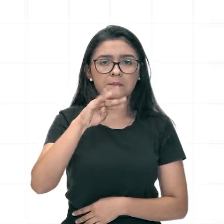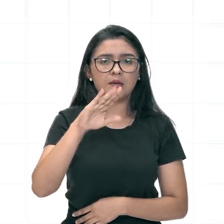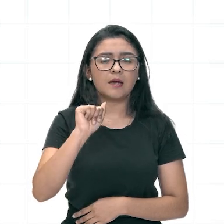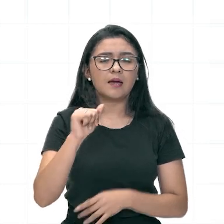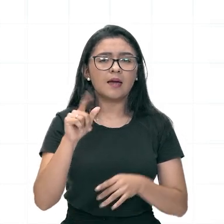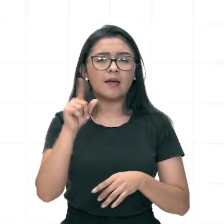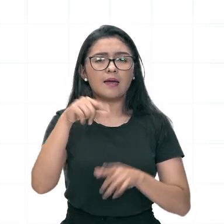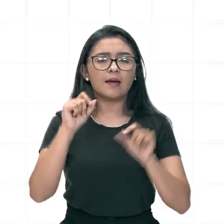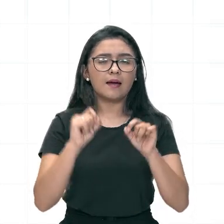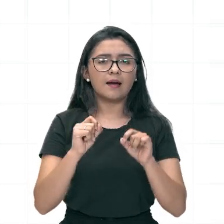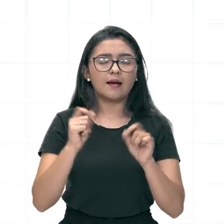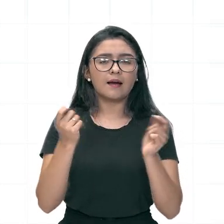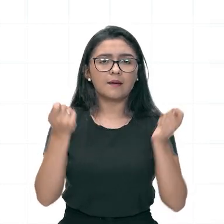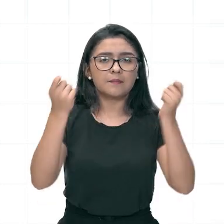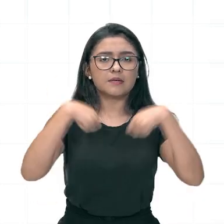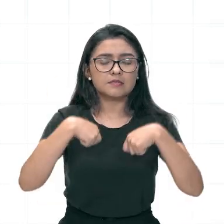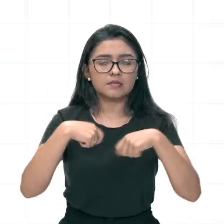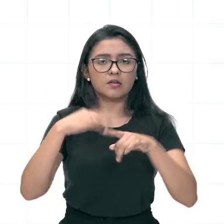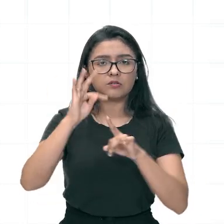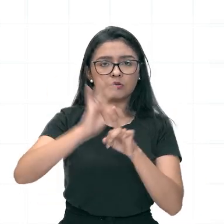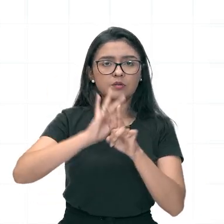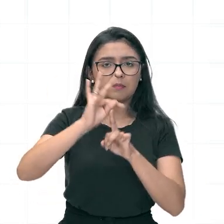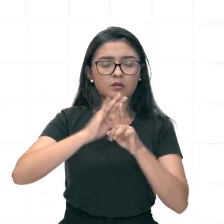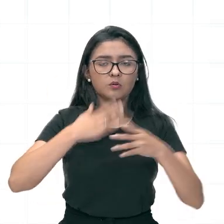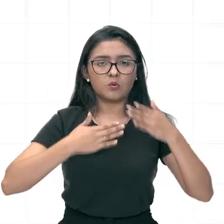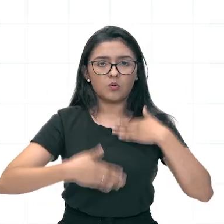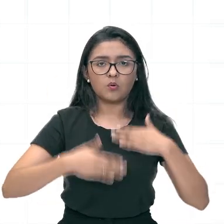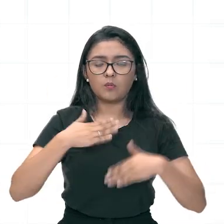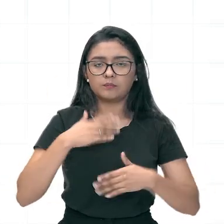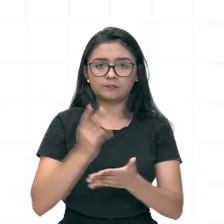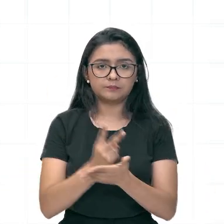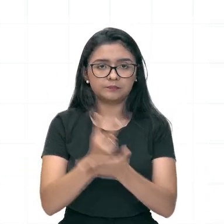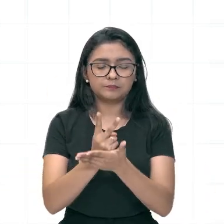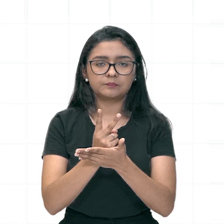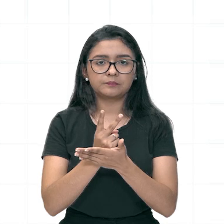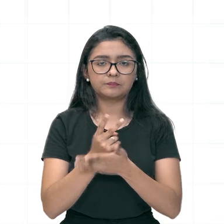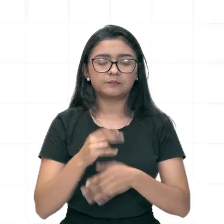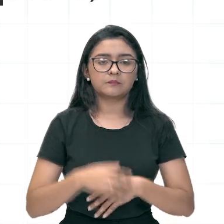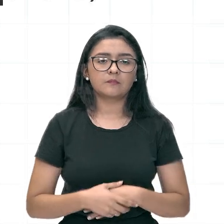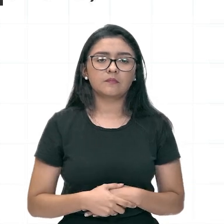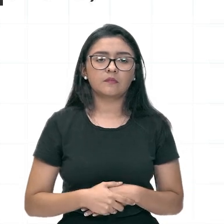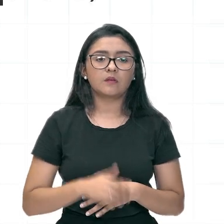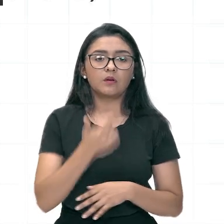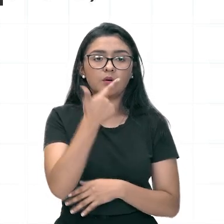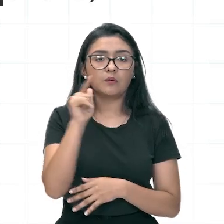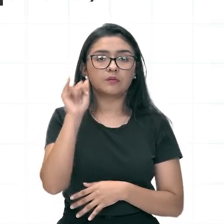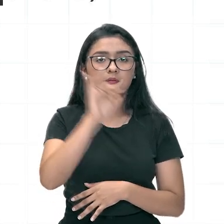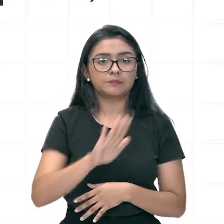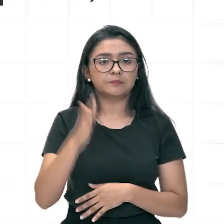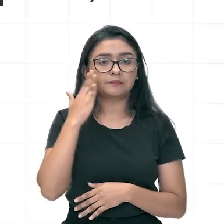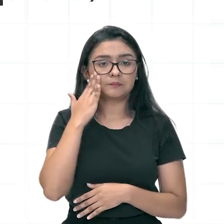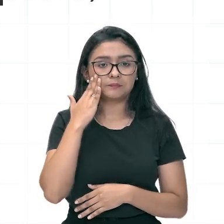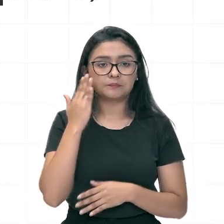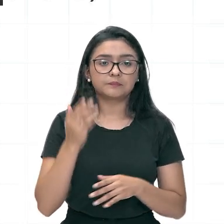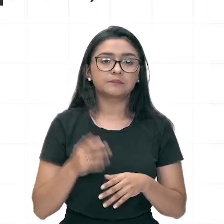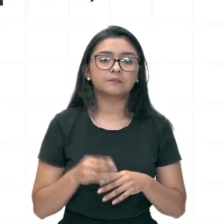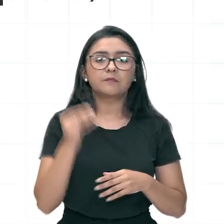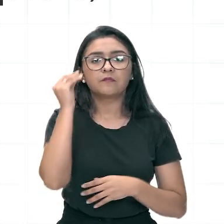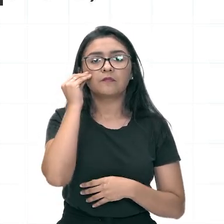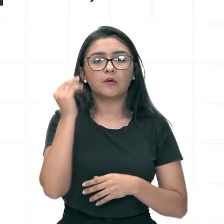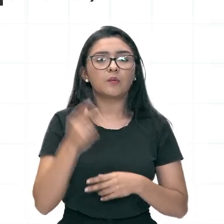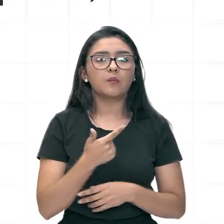eles têm de manter a sua temperatura interna constante. Na outra imagem, a gente observa mais